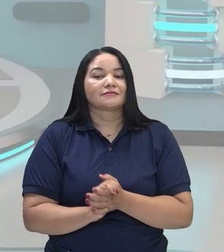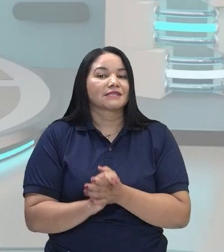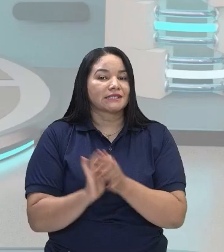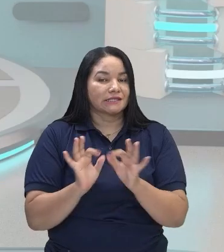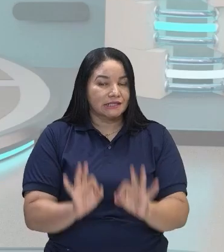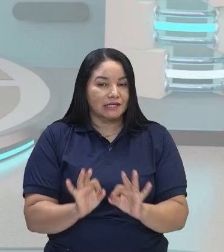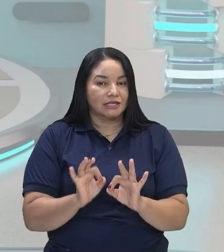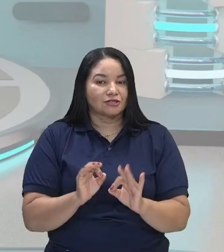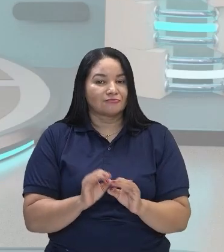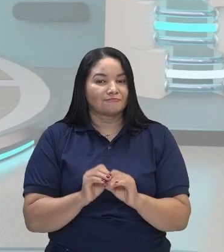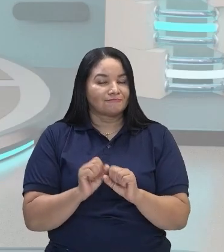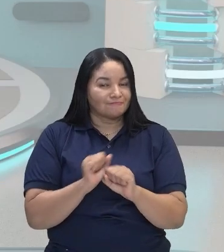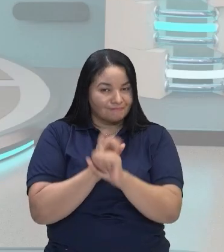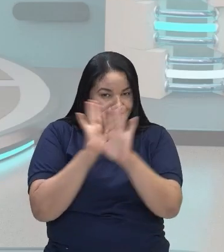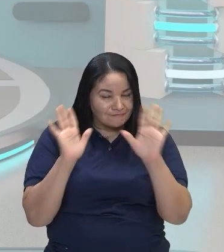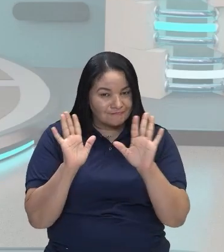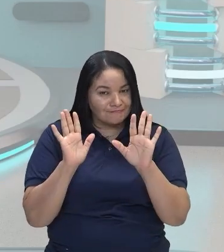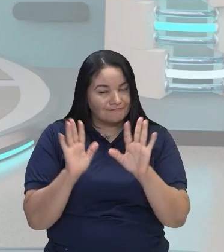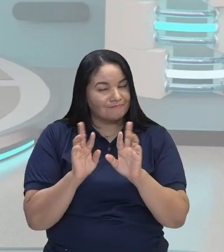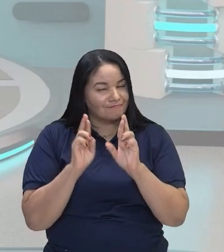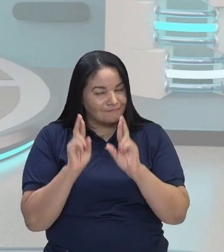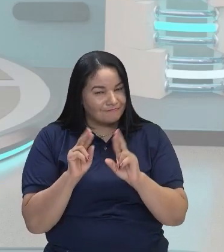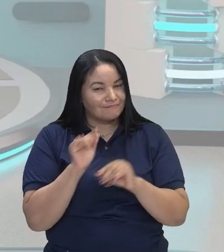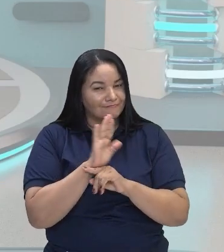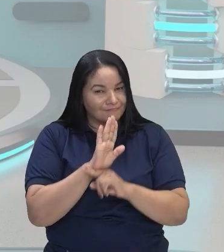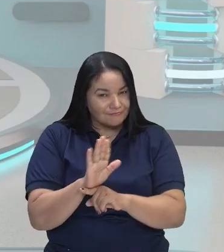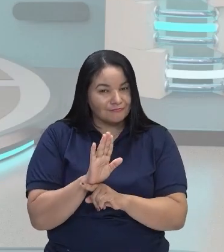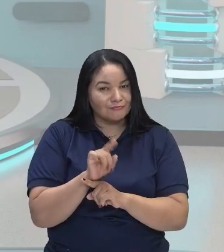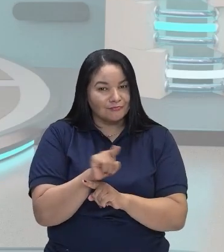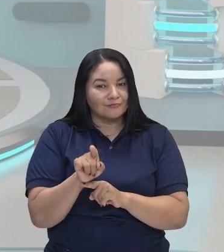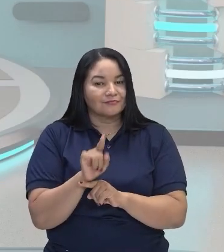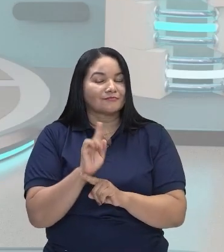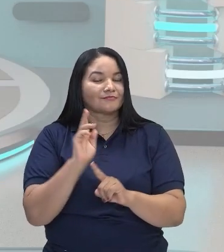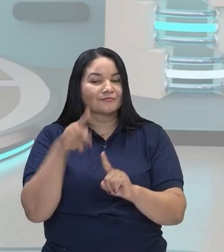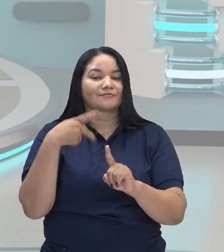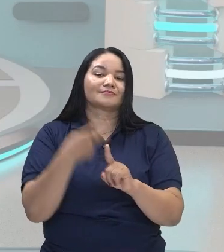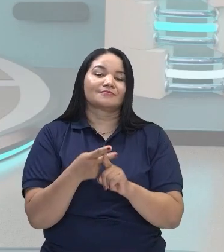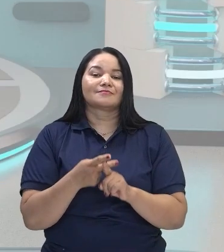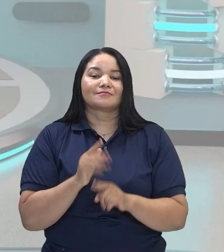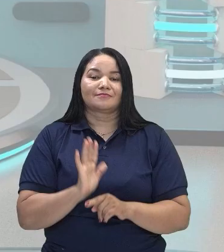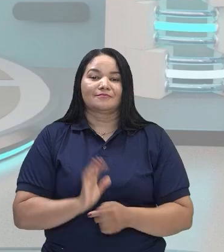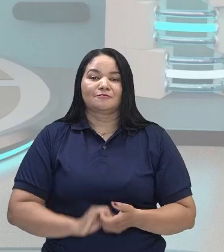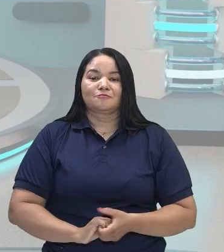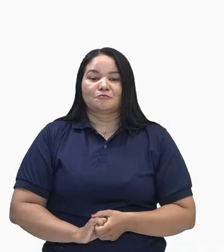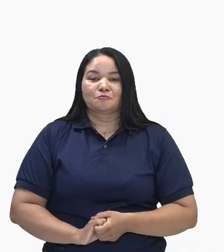gente? Ficou claro? Espero aí que tenha ajudado vocês, e a gente vai ficando por aqui.